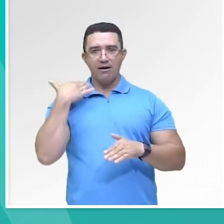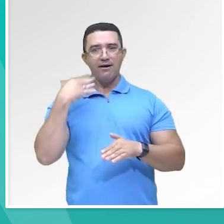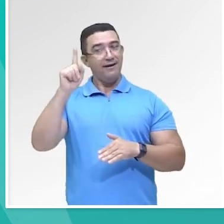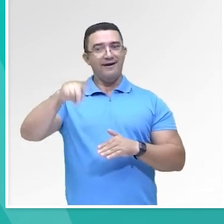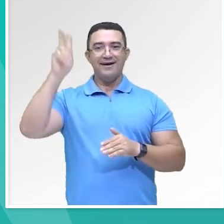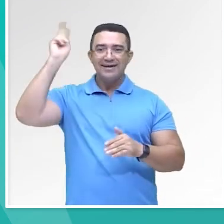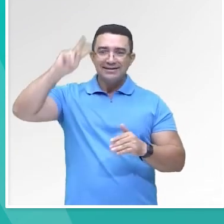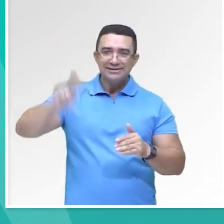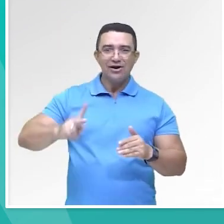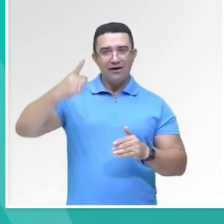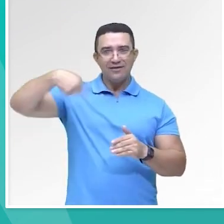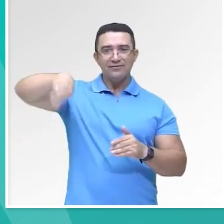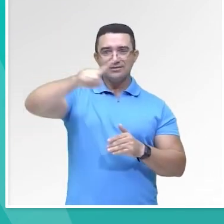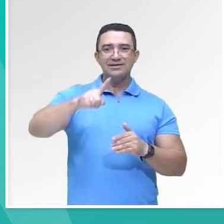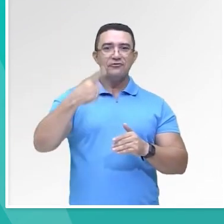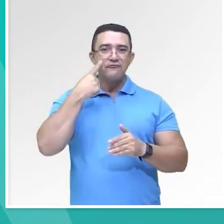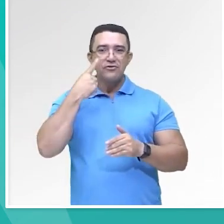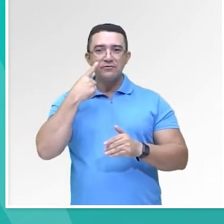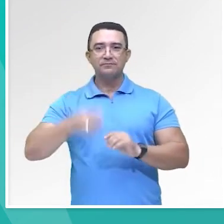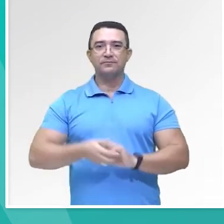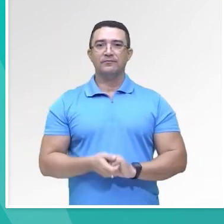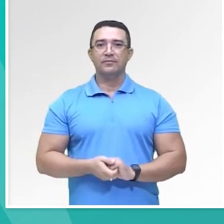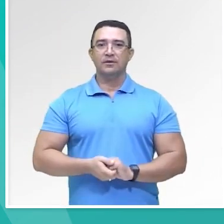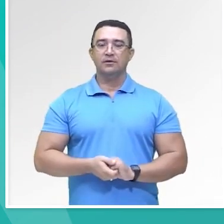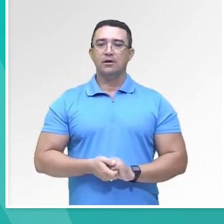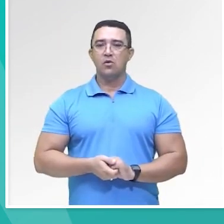que vocês ouviram. Então, essas foram